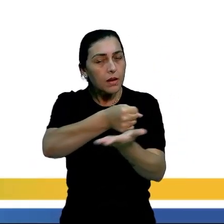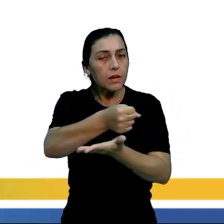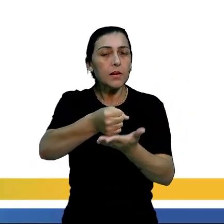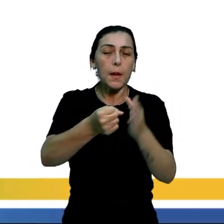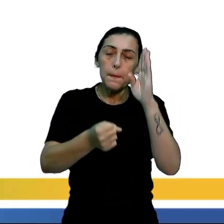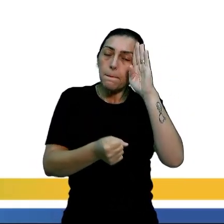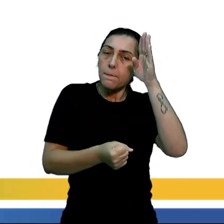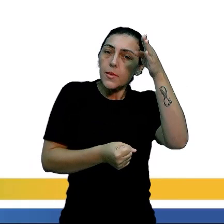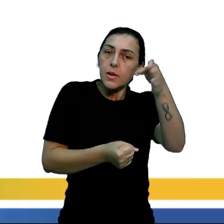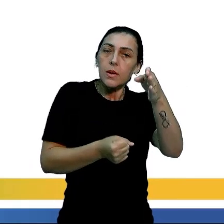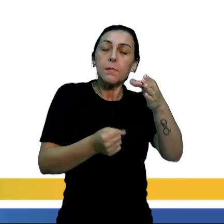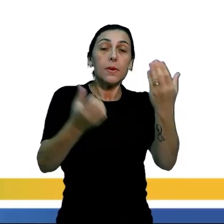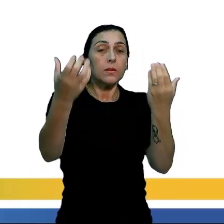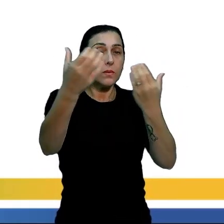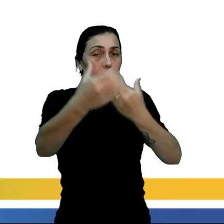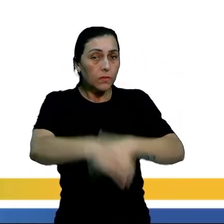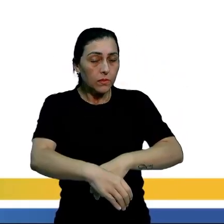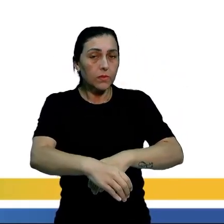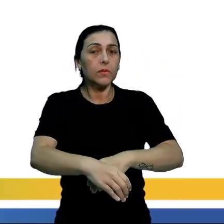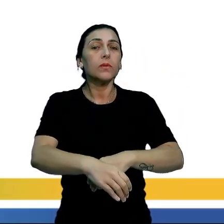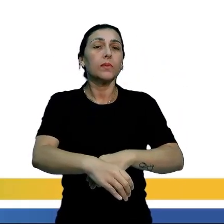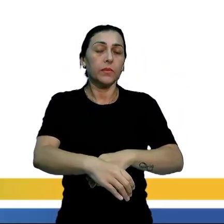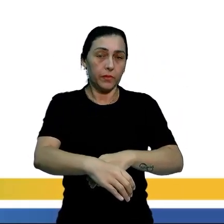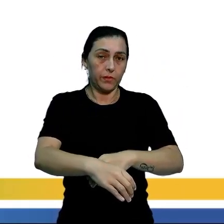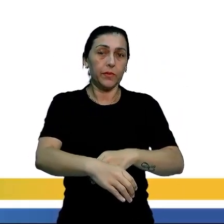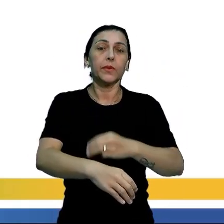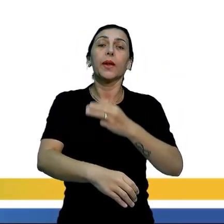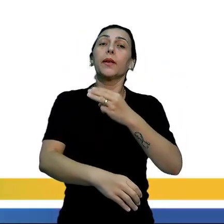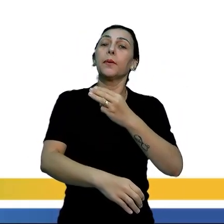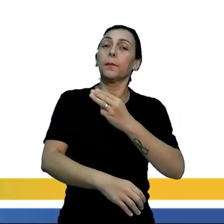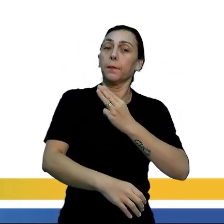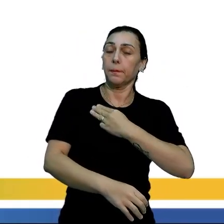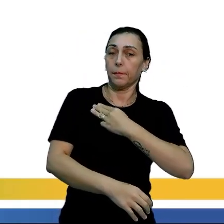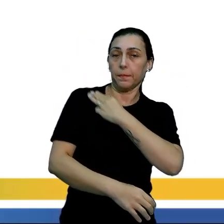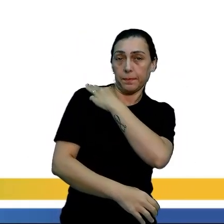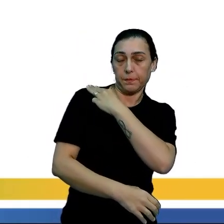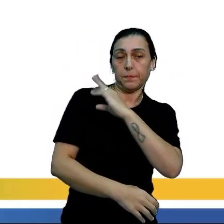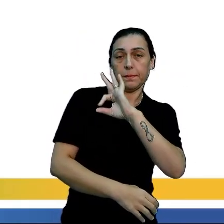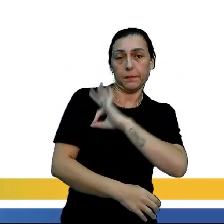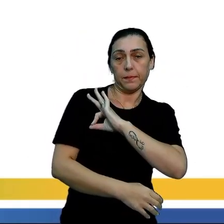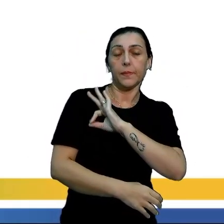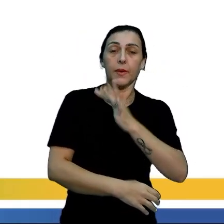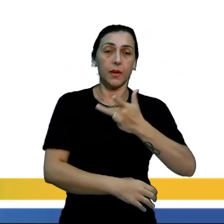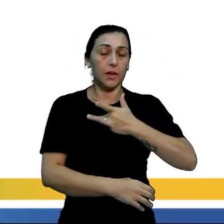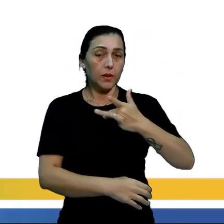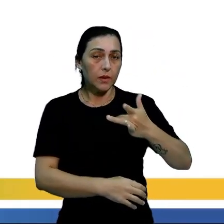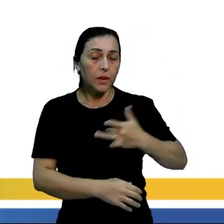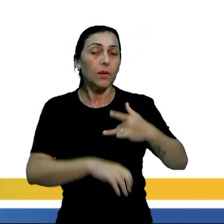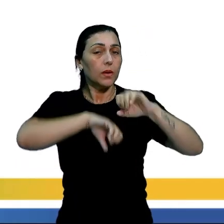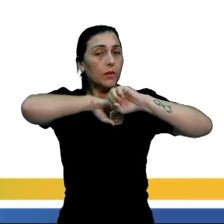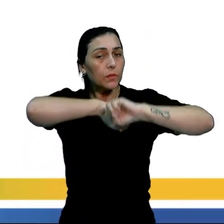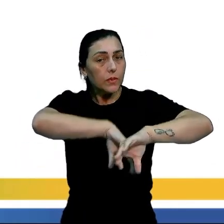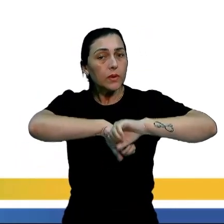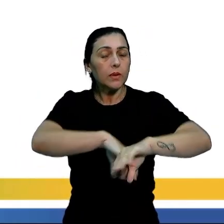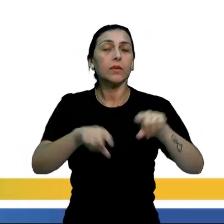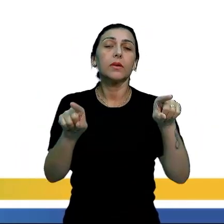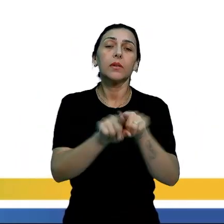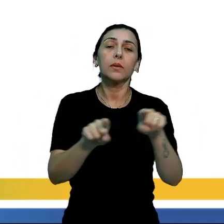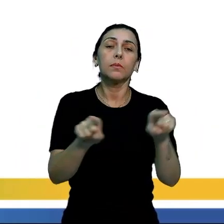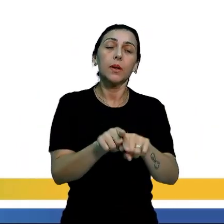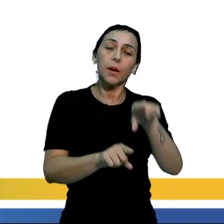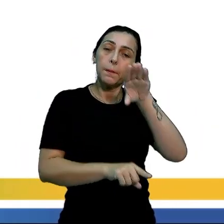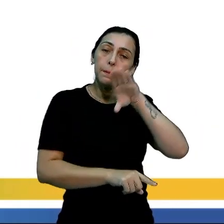para esses concursos, né, que são de carreira militar, de carreira da saúde, aí, carreira da educação, na parte de